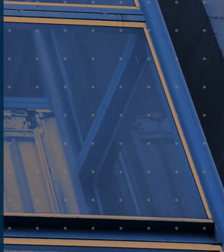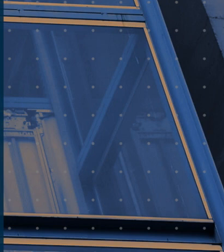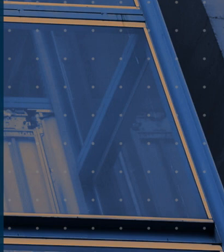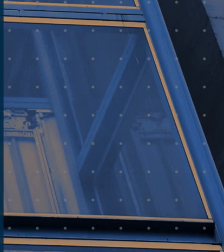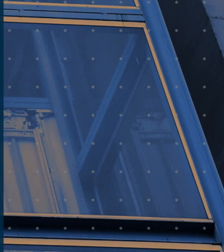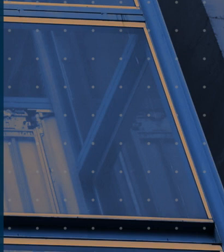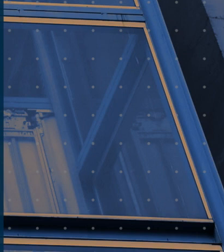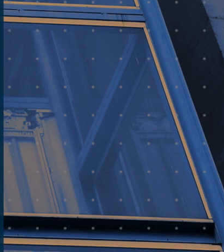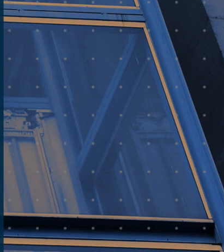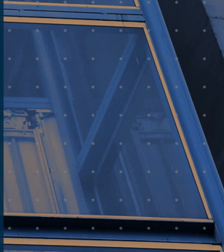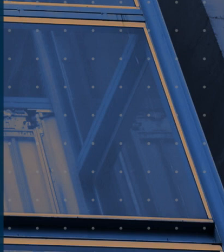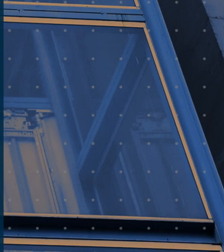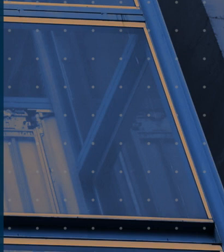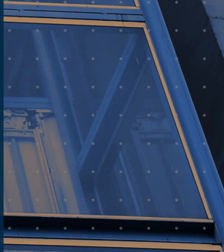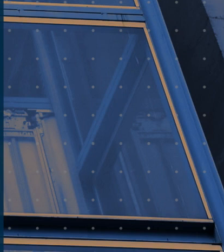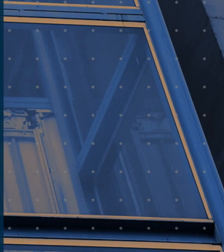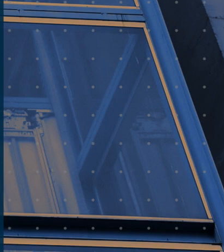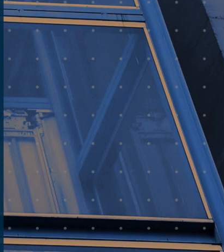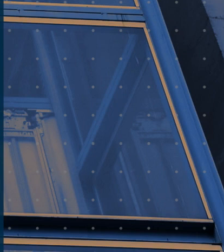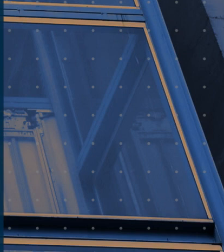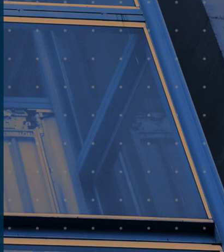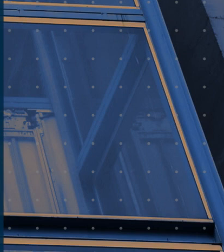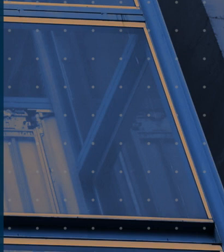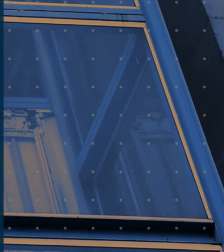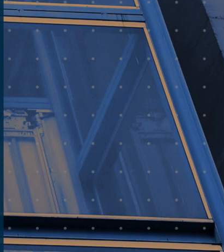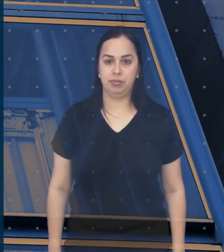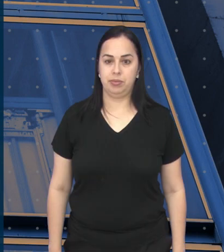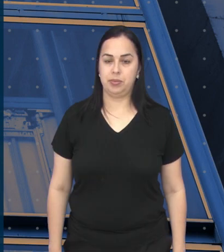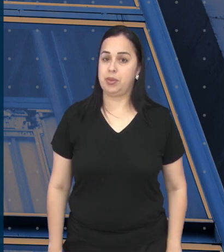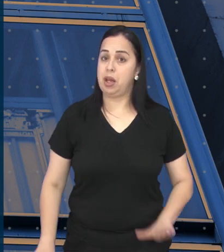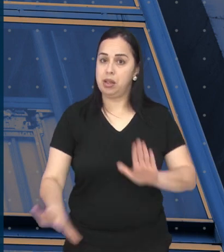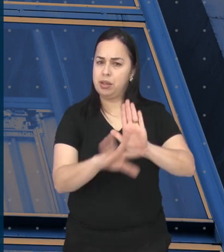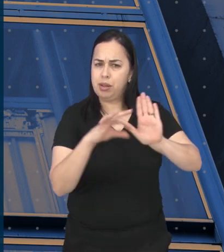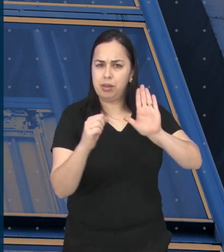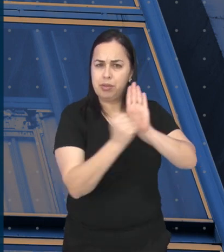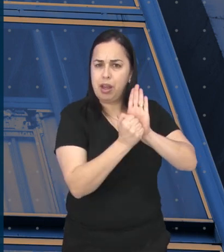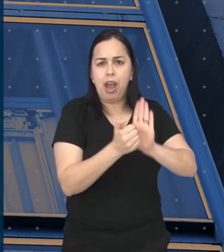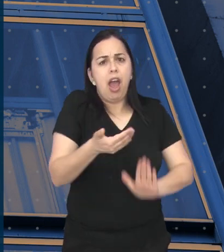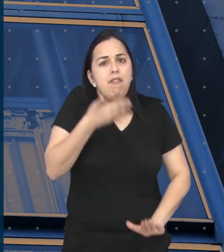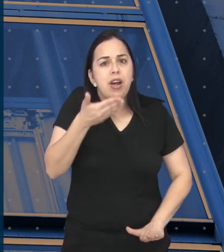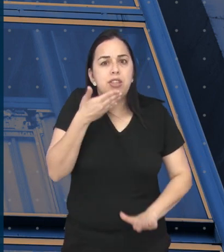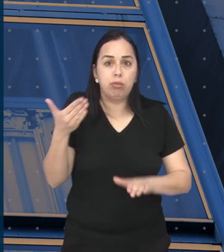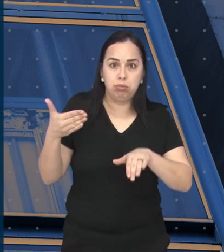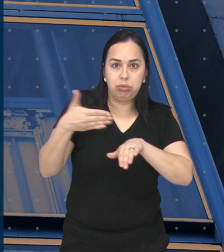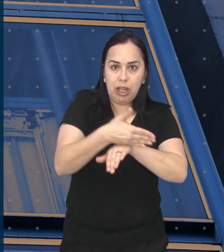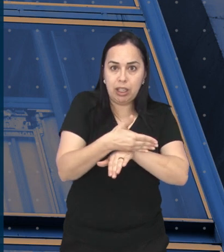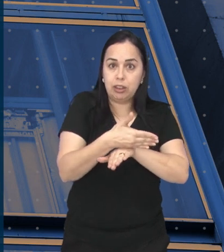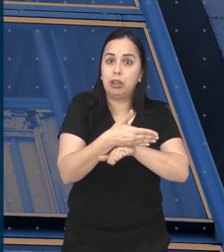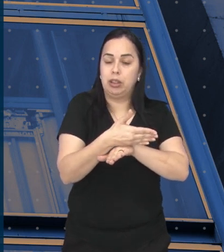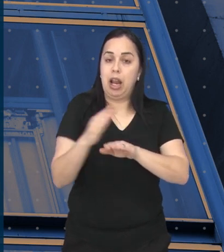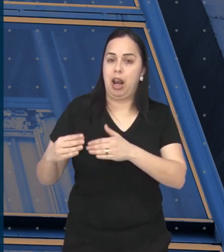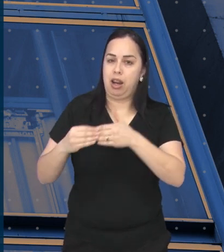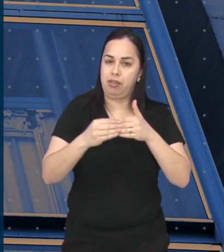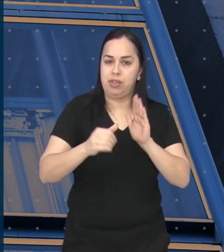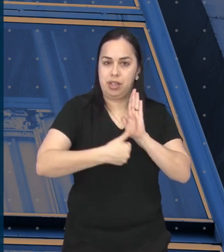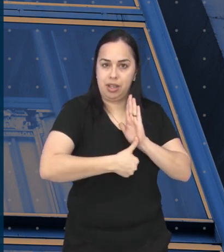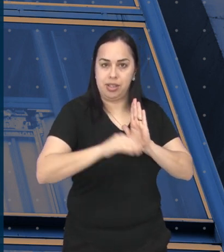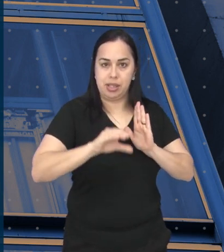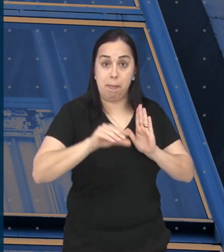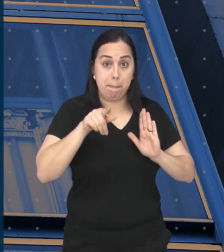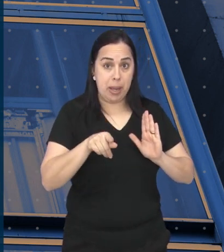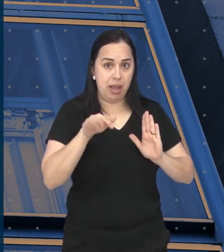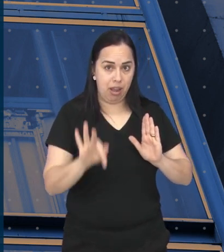de telemarketing, operador de vendas e repositor. Para se candidatar é fácil, é só comparecer ao PAT levando